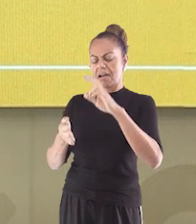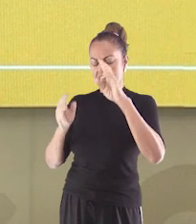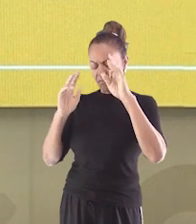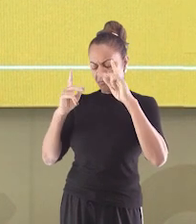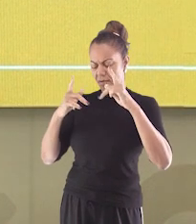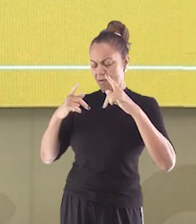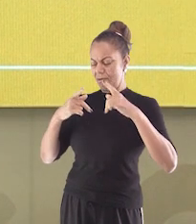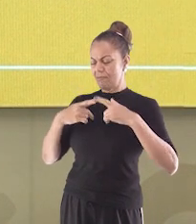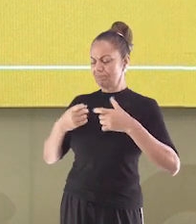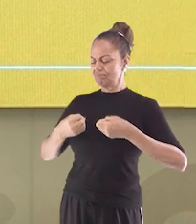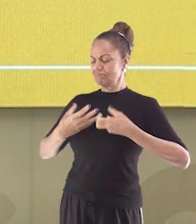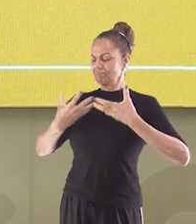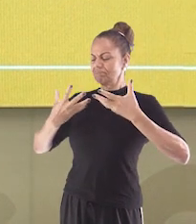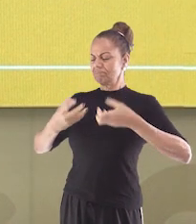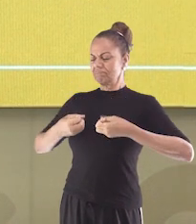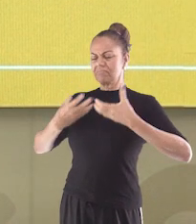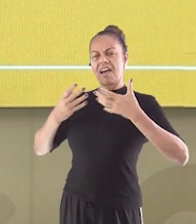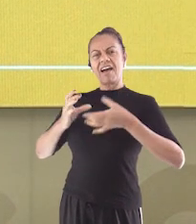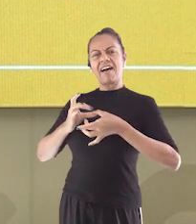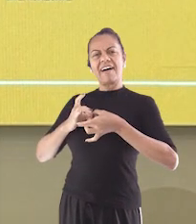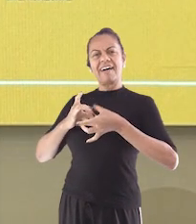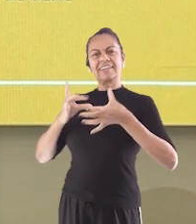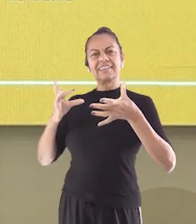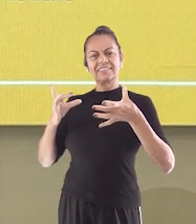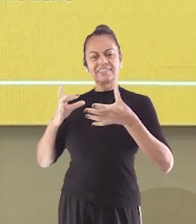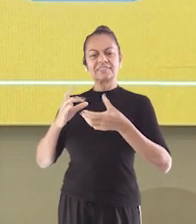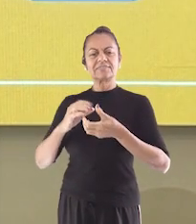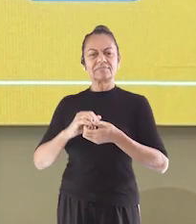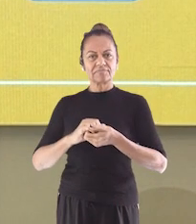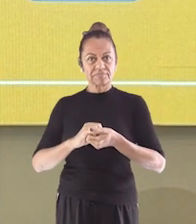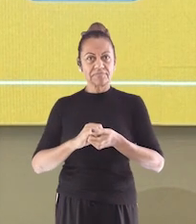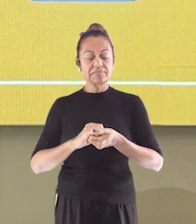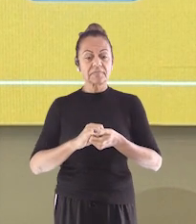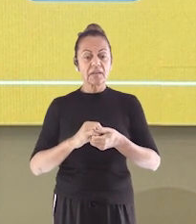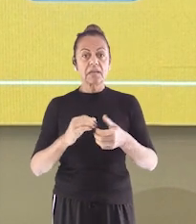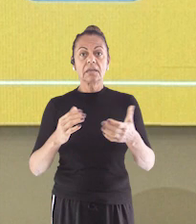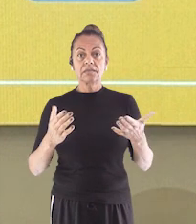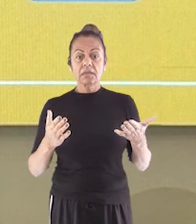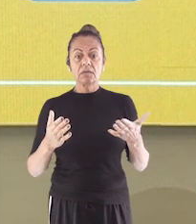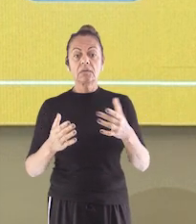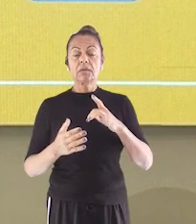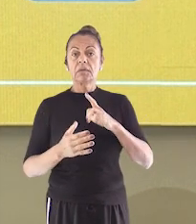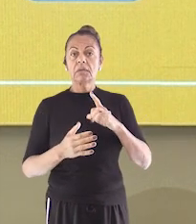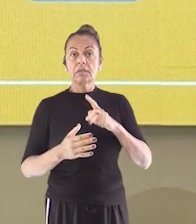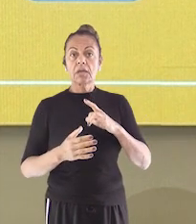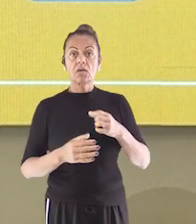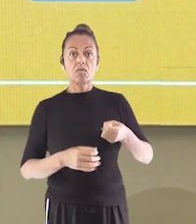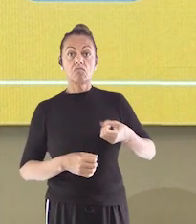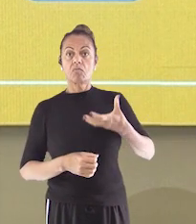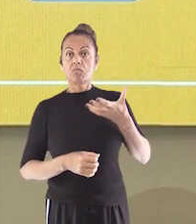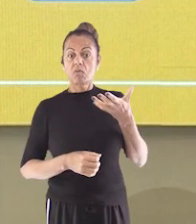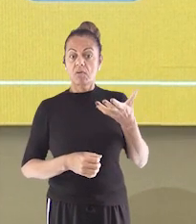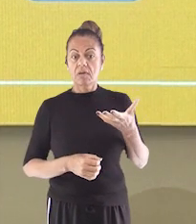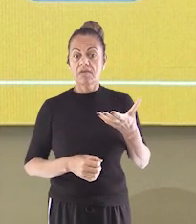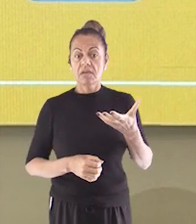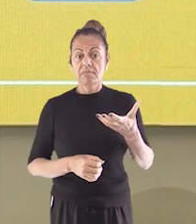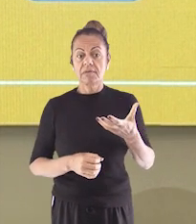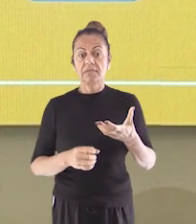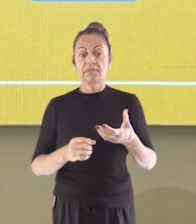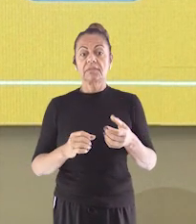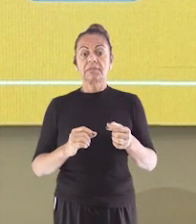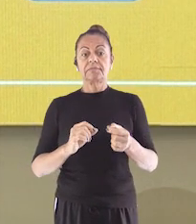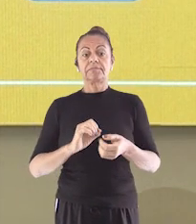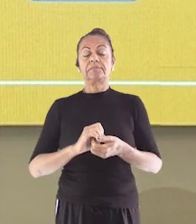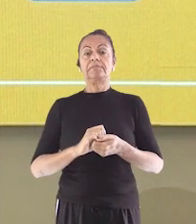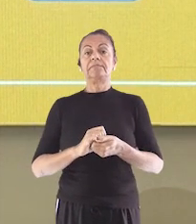produzidos, o poeta tem mais liberdade para se expressar. O poema de Gilson Soares, intitulado Poesia, por exemplo, é um poema